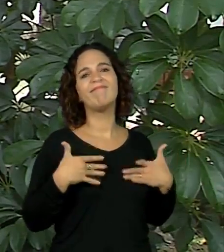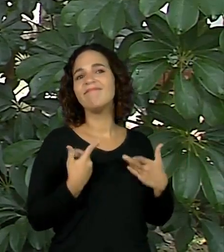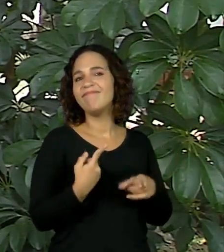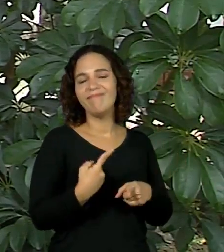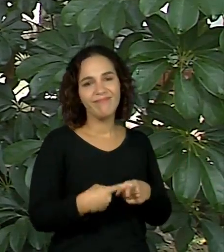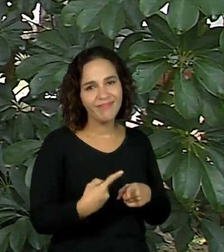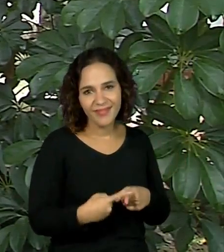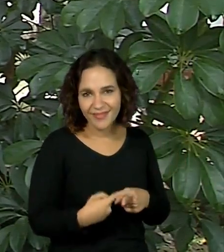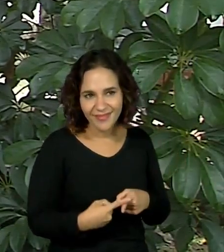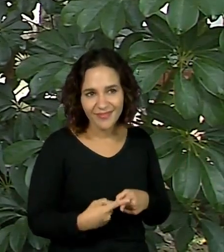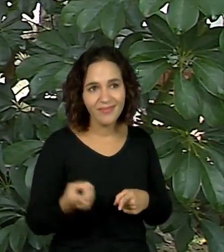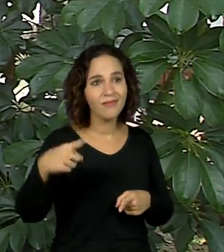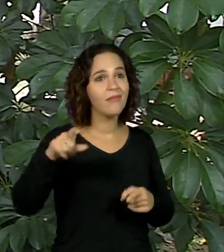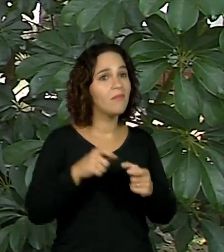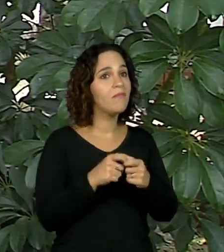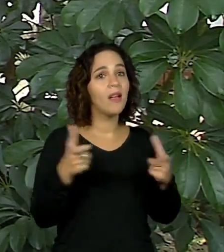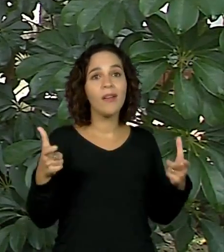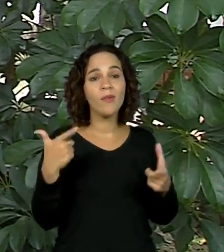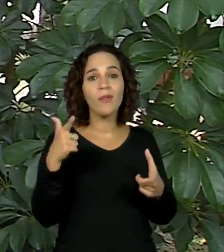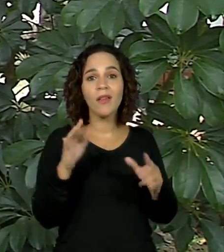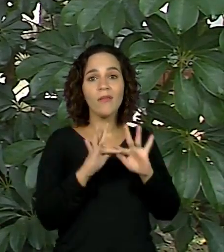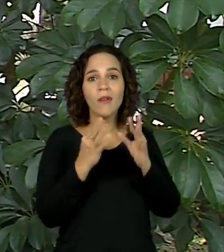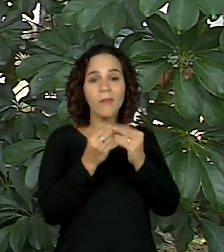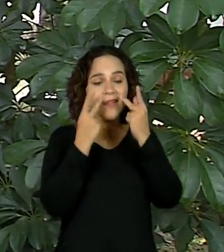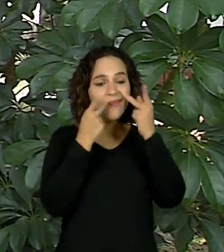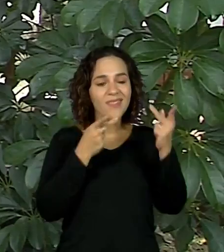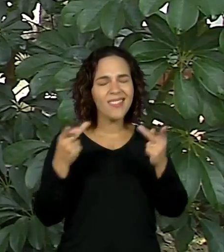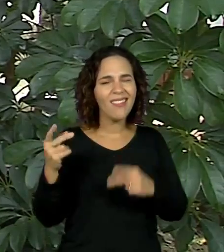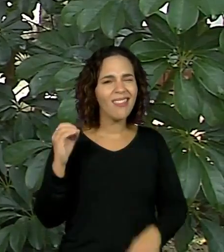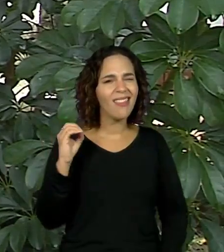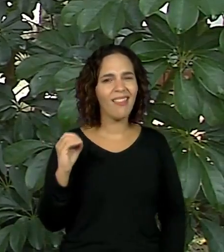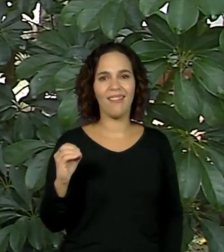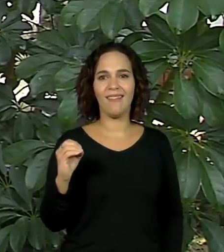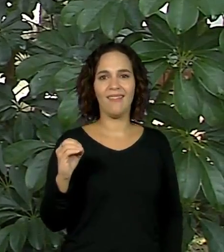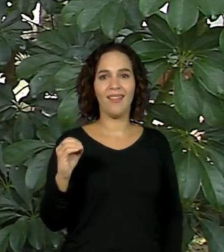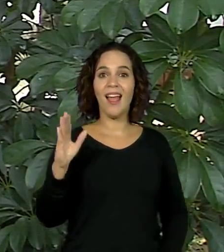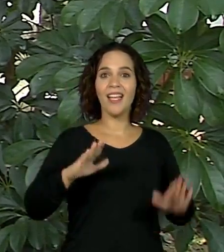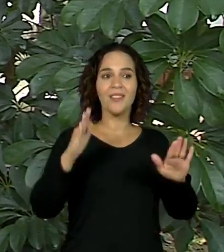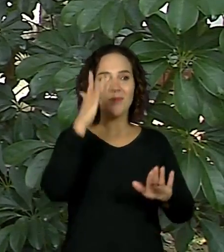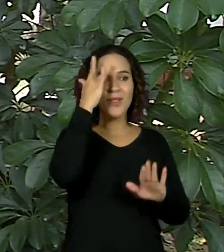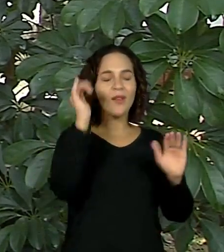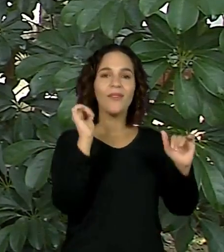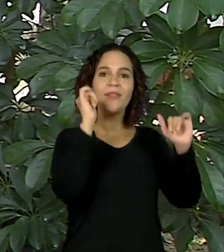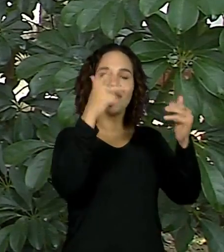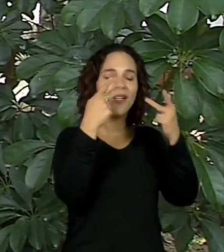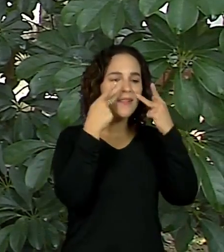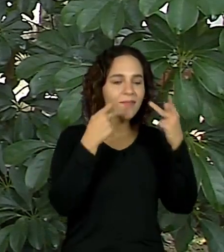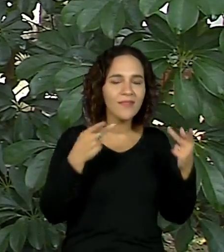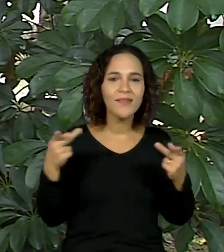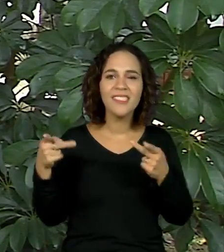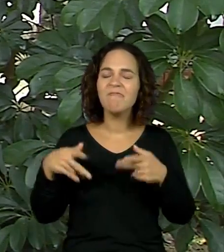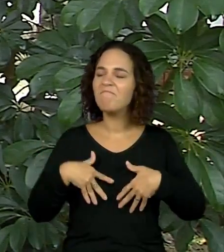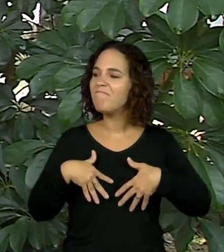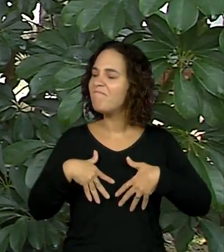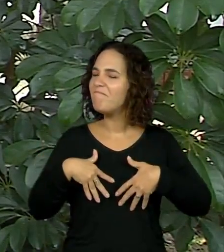porque a maioria não tem familiares que visitem. E quando vem alguém de fora assim para eles, é de